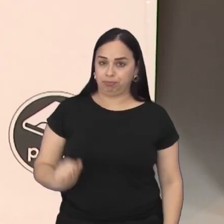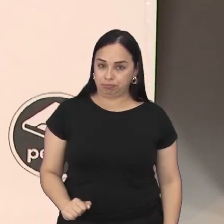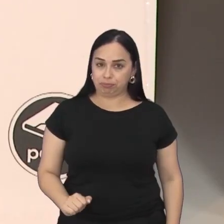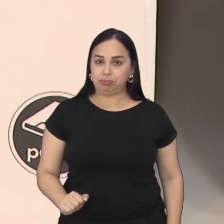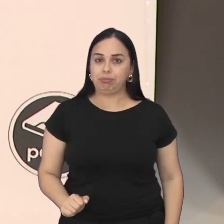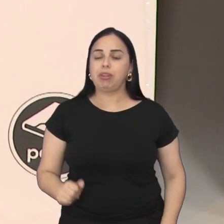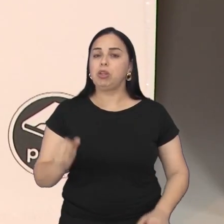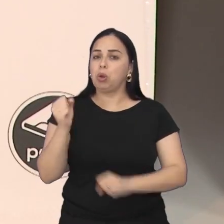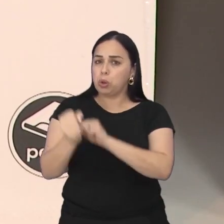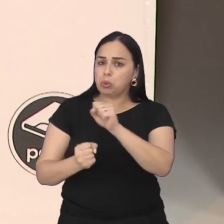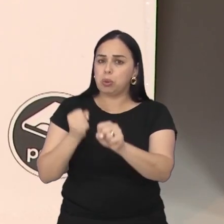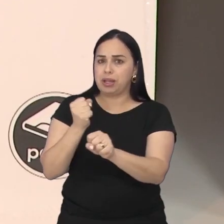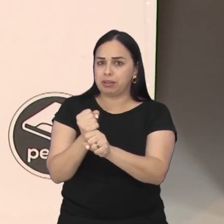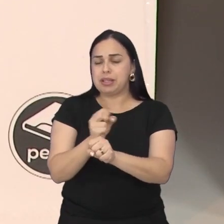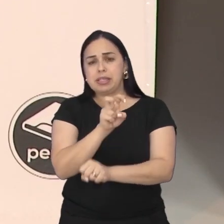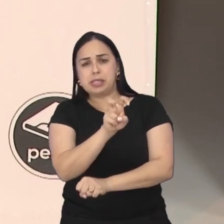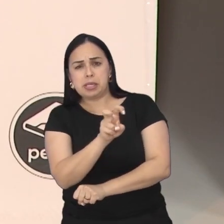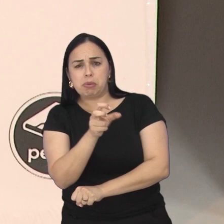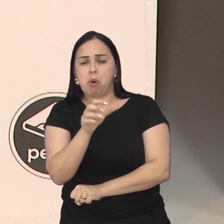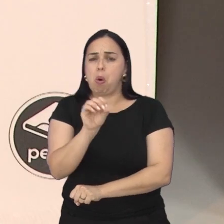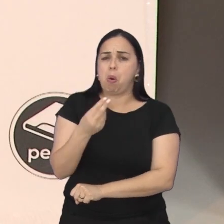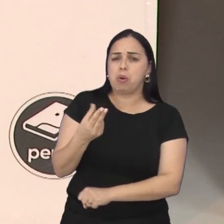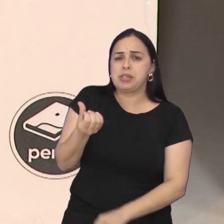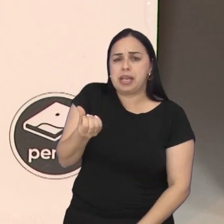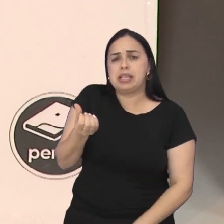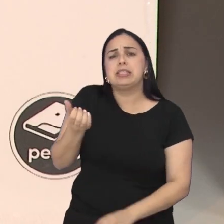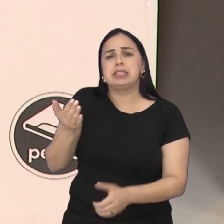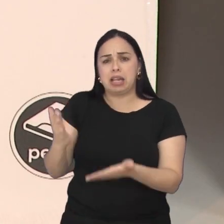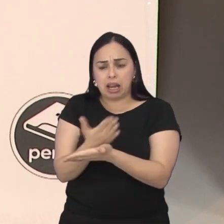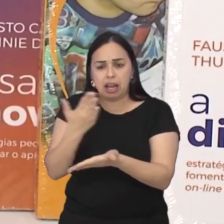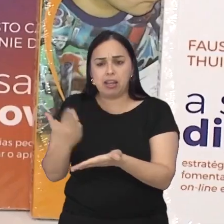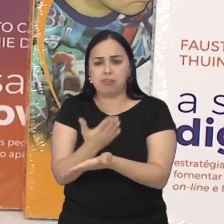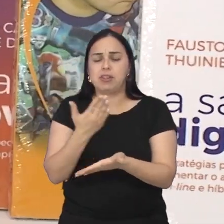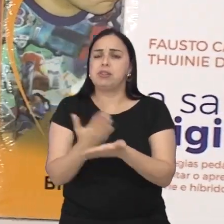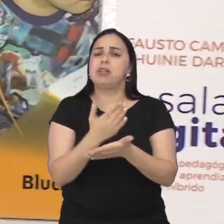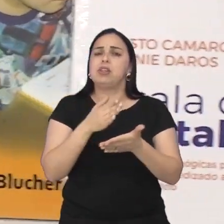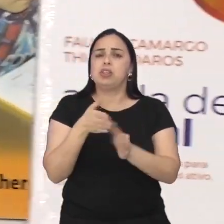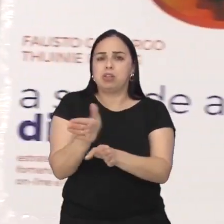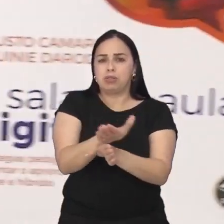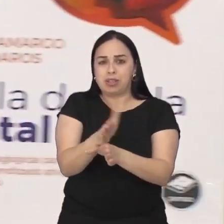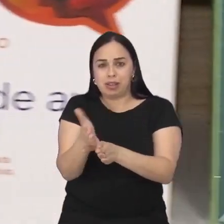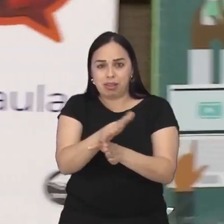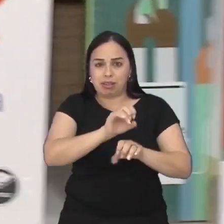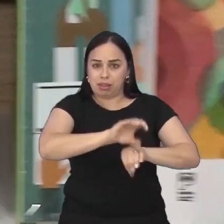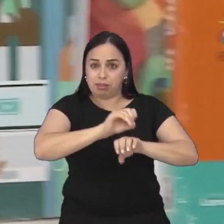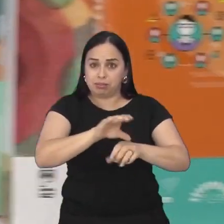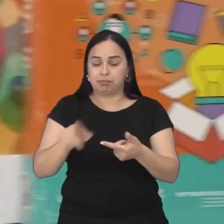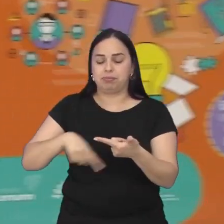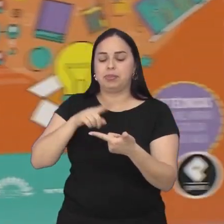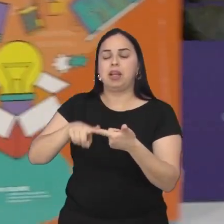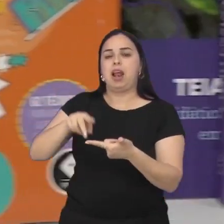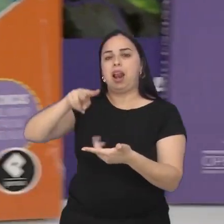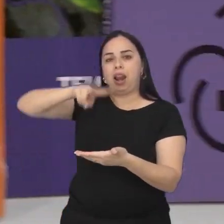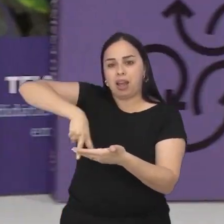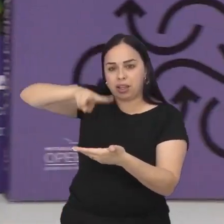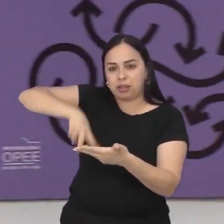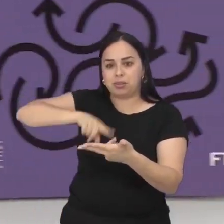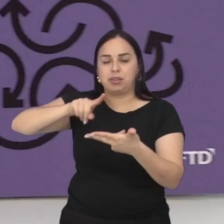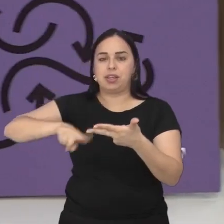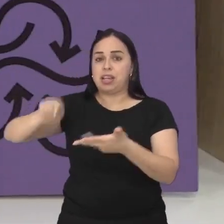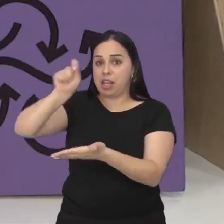inovadoras. Eles receberão todos os anos até 5 livros com assuntos variados, como o ensino híbrido, interações de